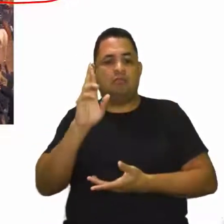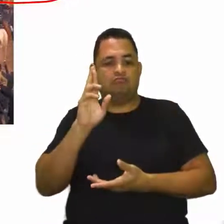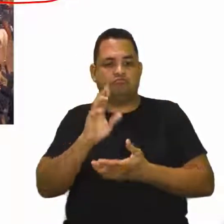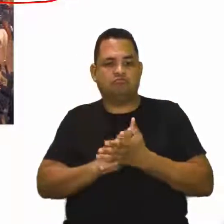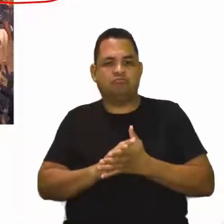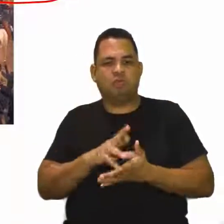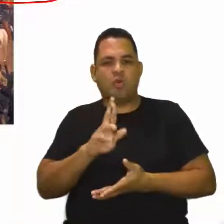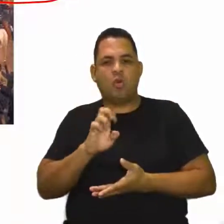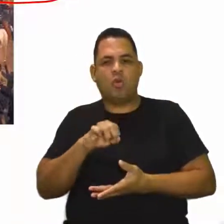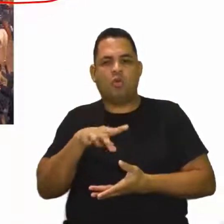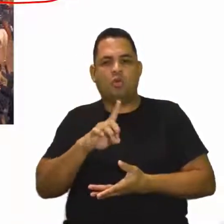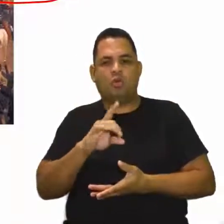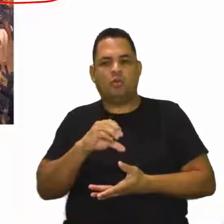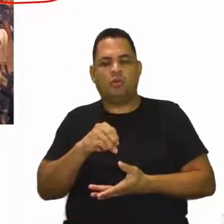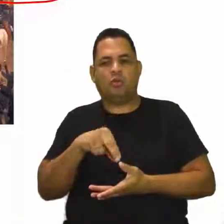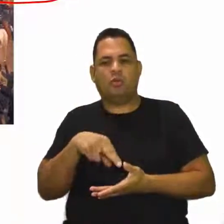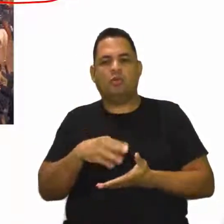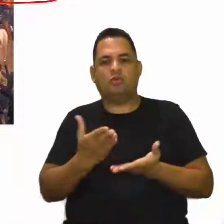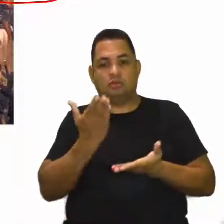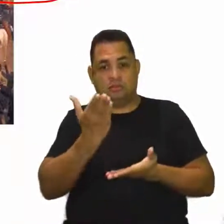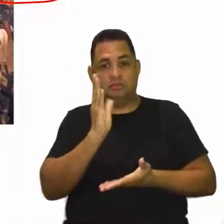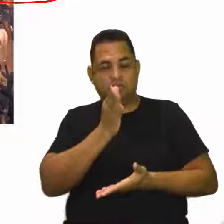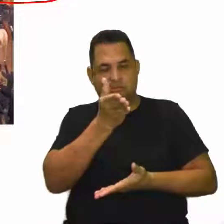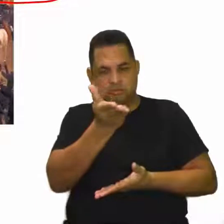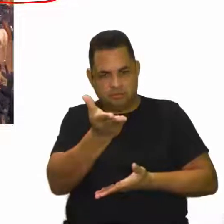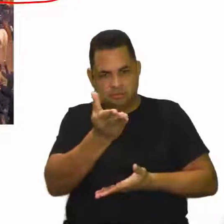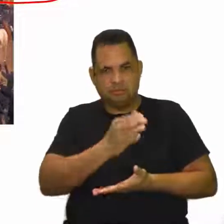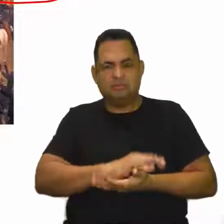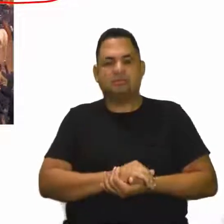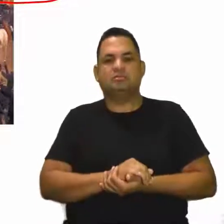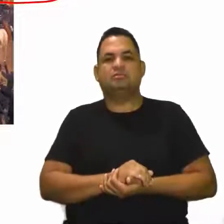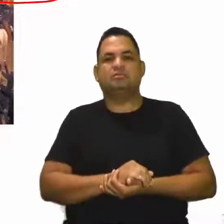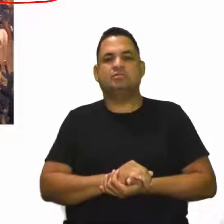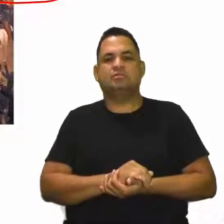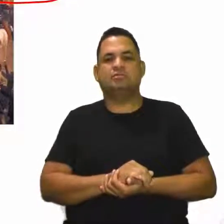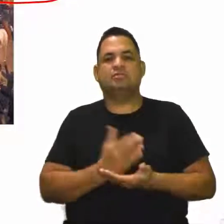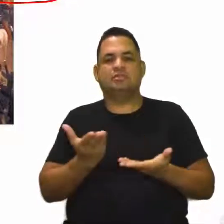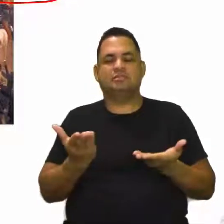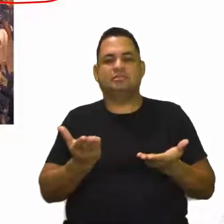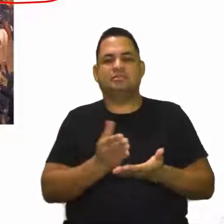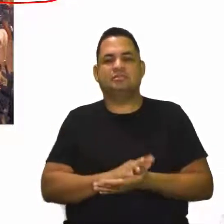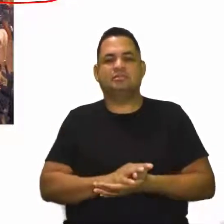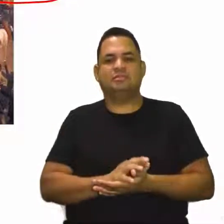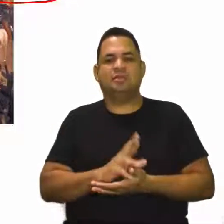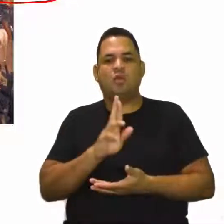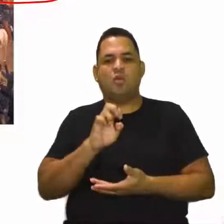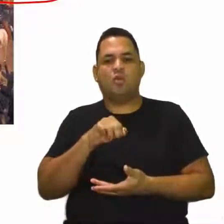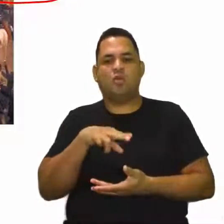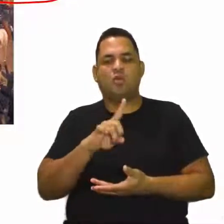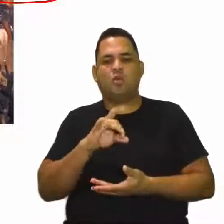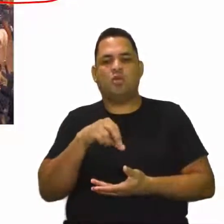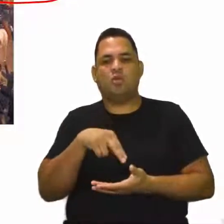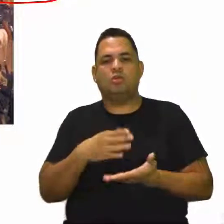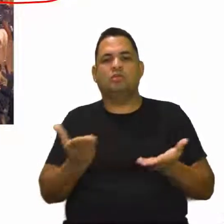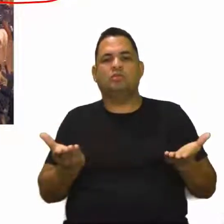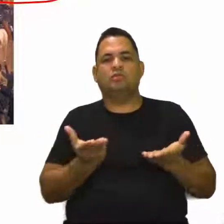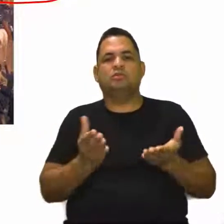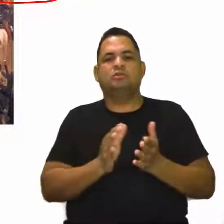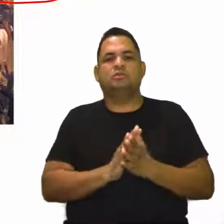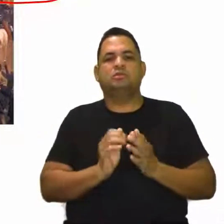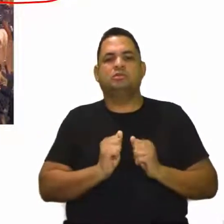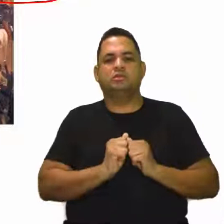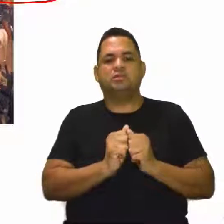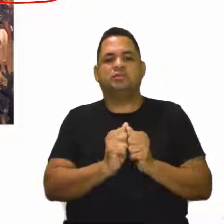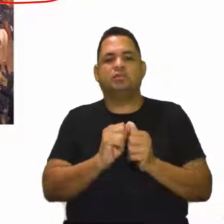estava aí. Sabiam disso? Rondon foi o cara. Rondon é ele que esteve com